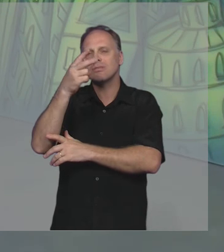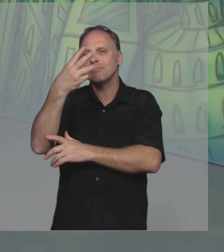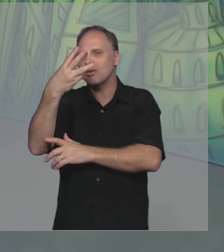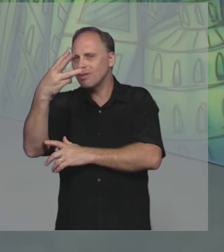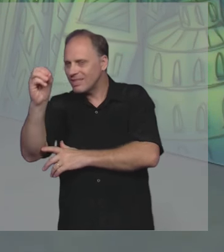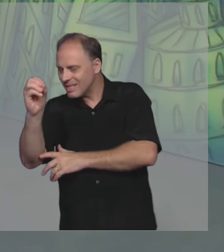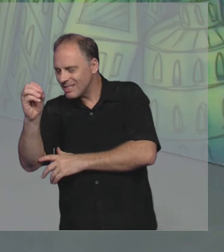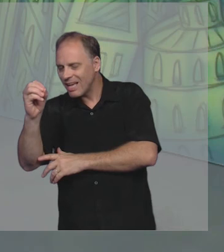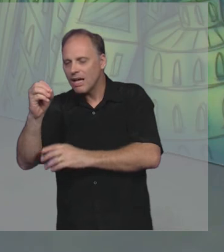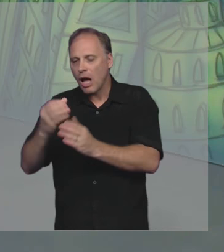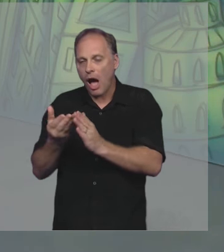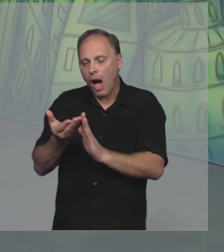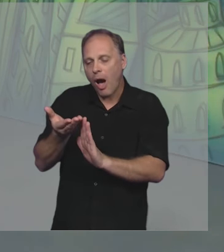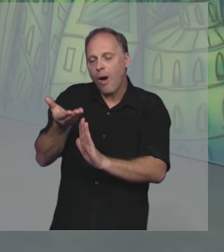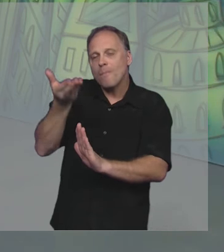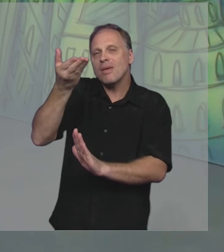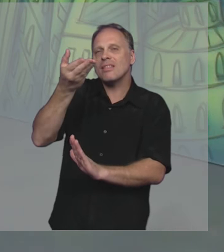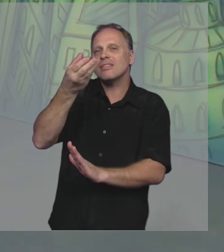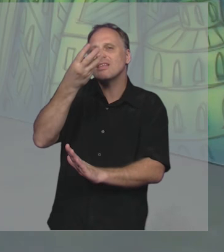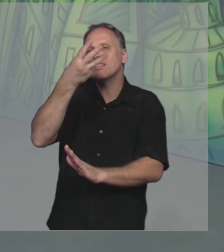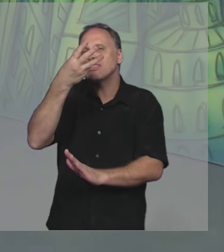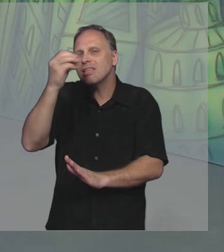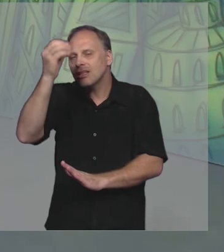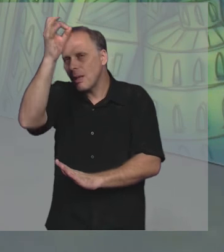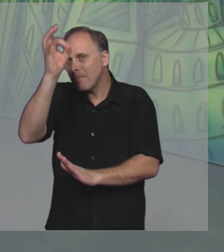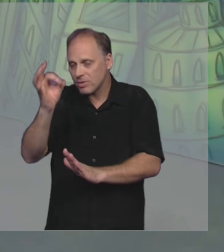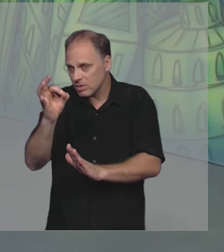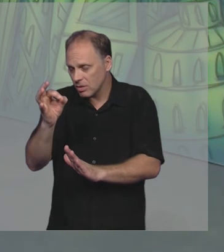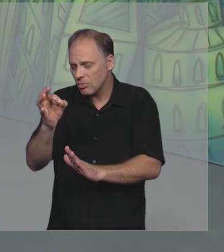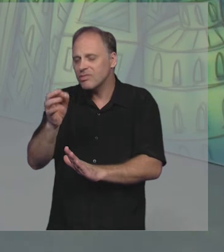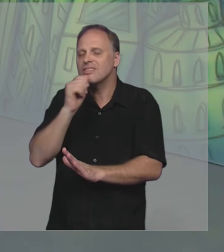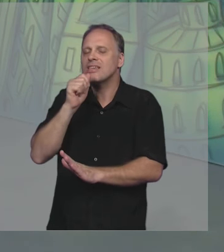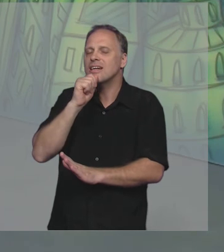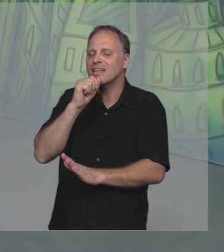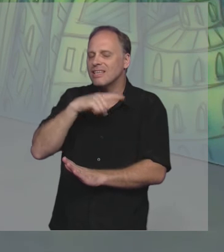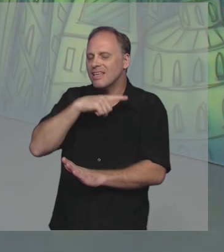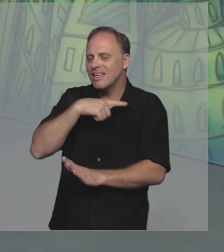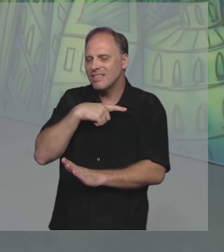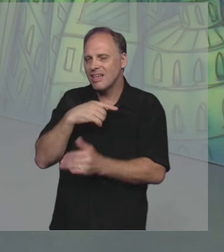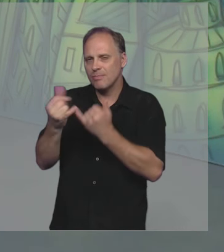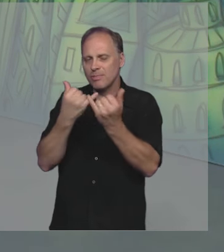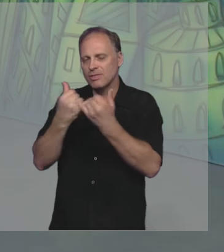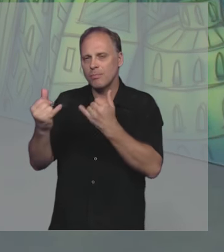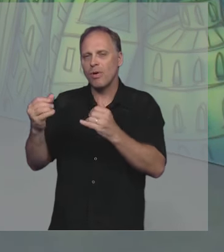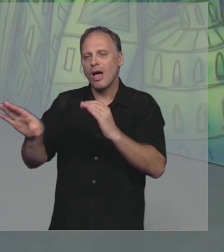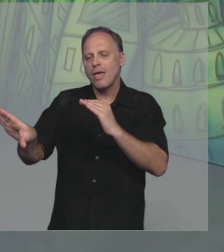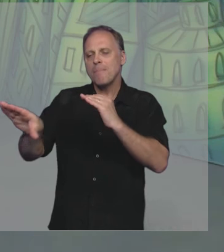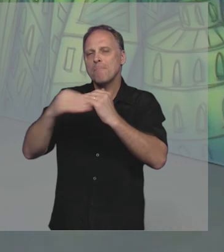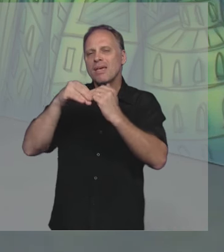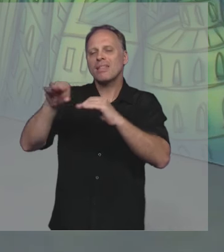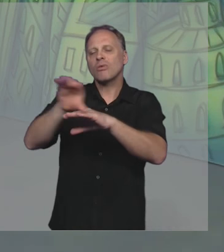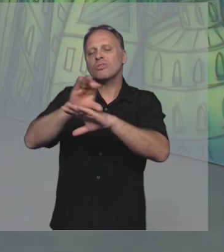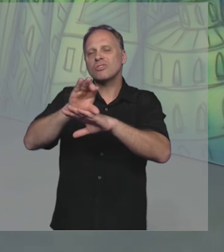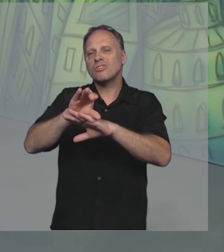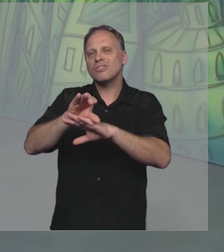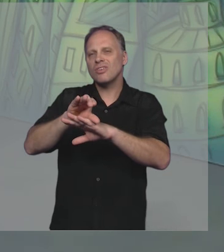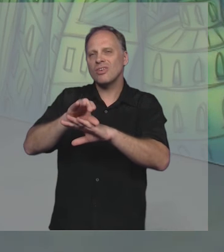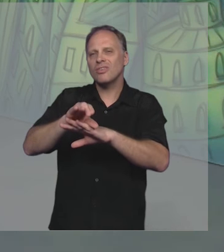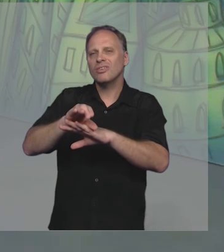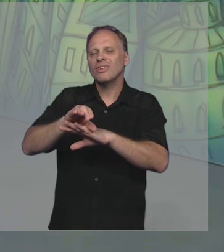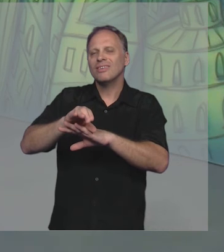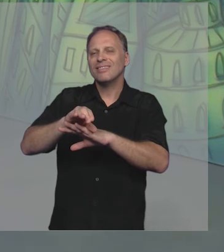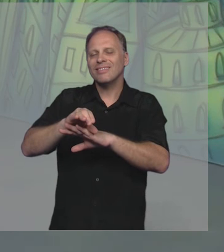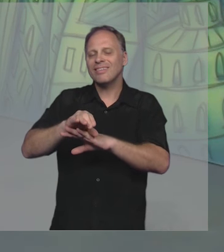em torno de 150%, né, para o SUS. E aí temos a Emenda Constitucional 95, né, que congela